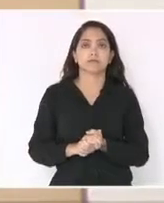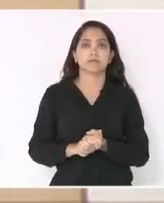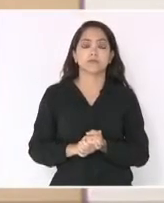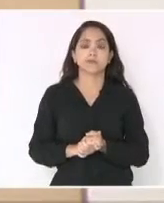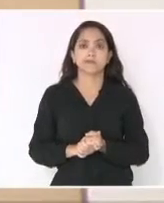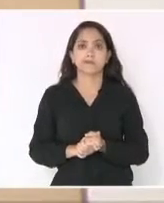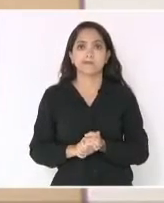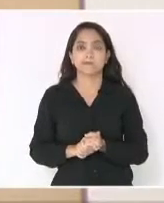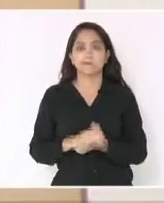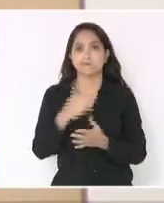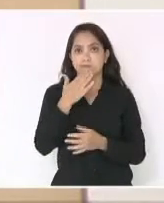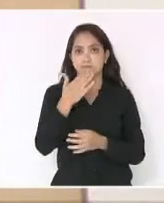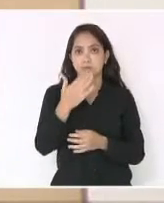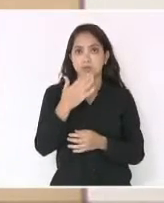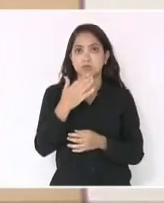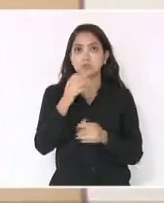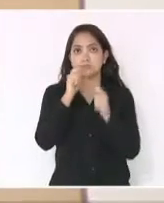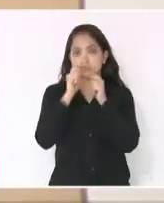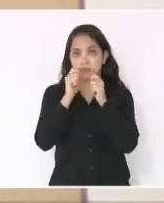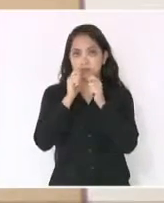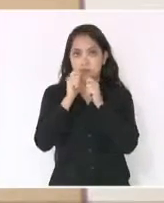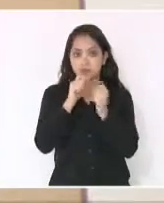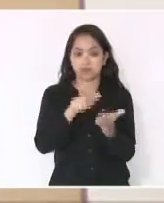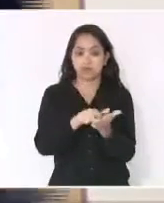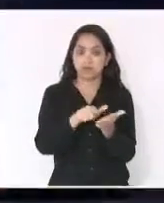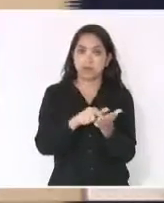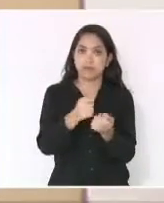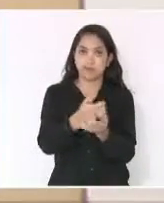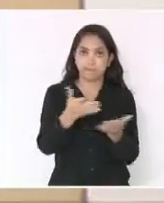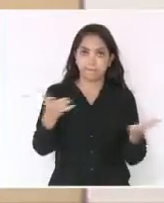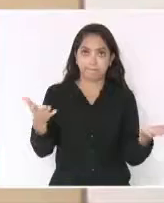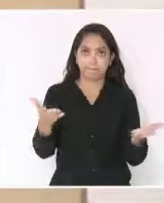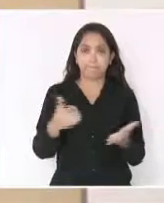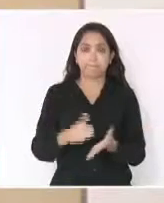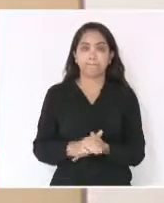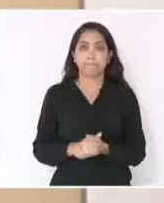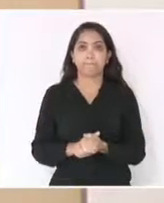solicito assessoria que o processo de distribuição do expedientes